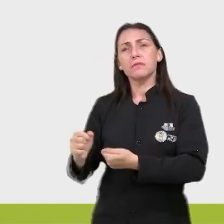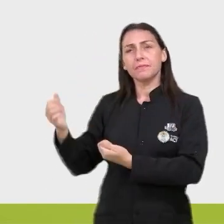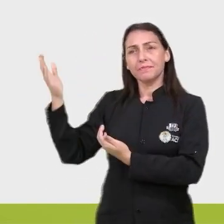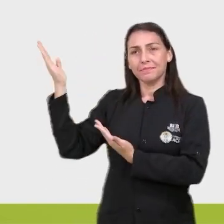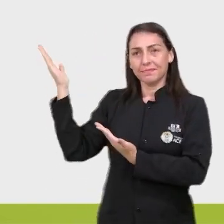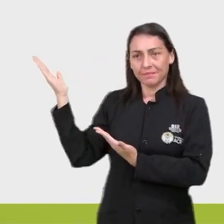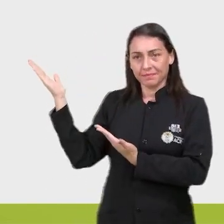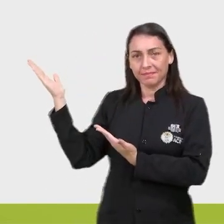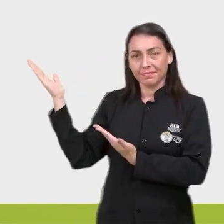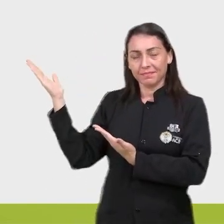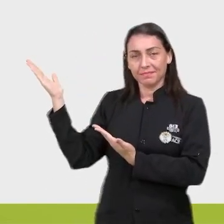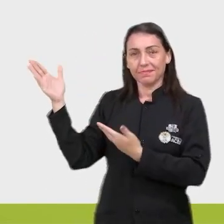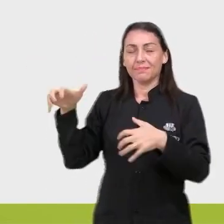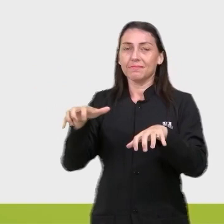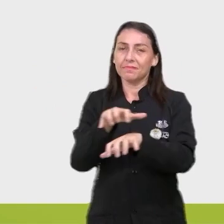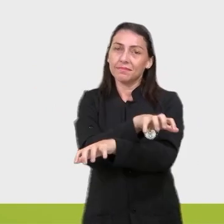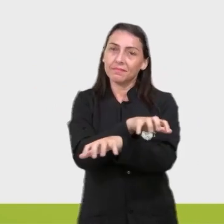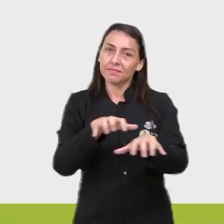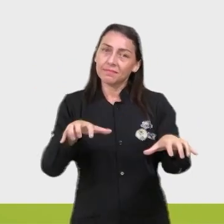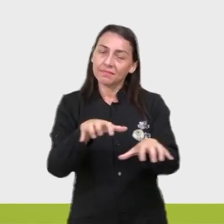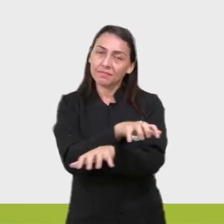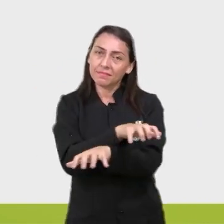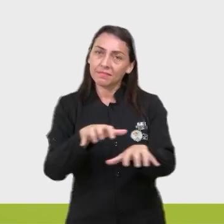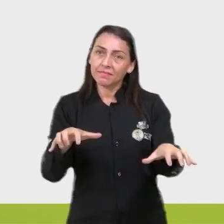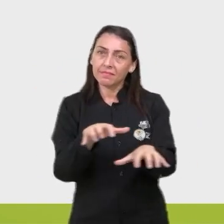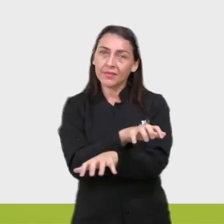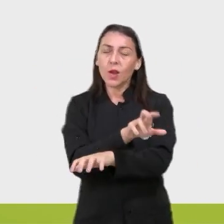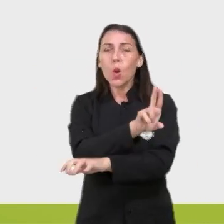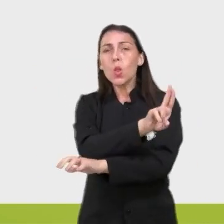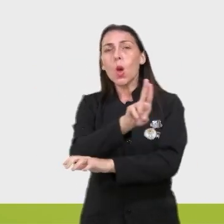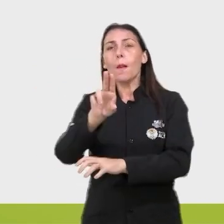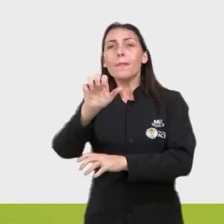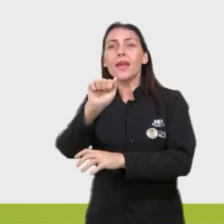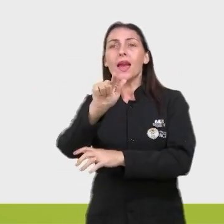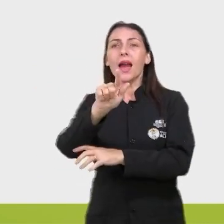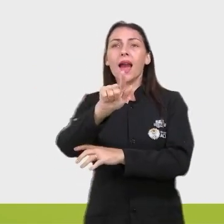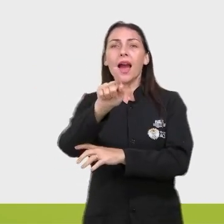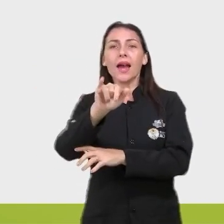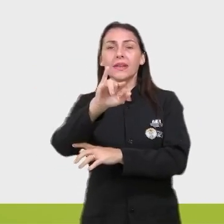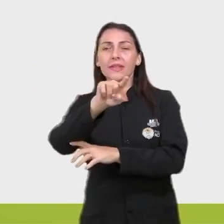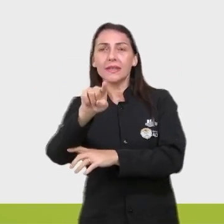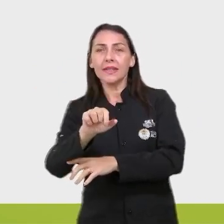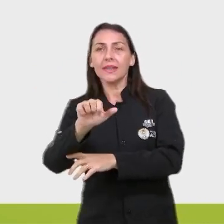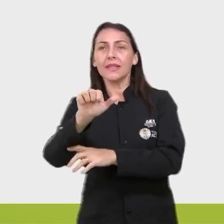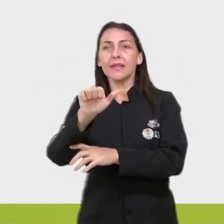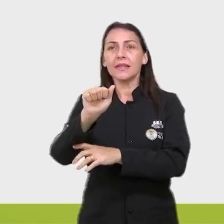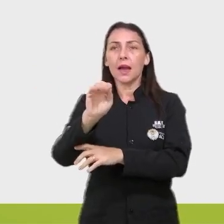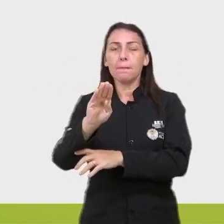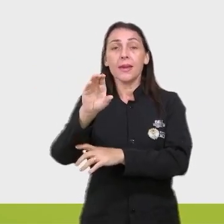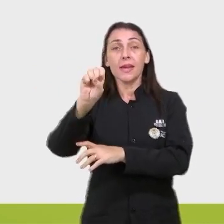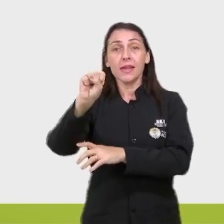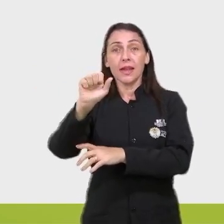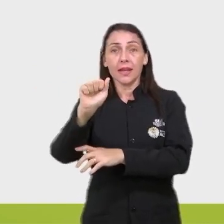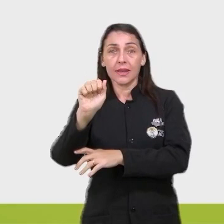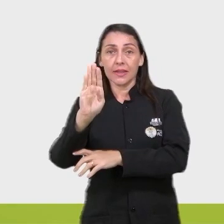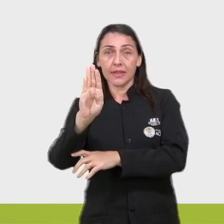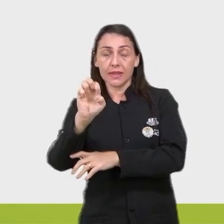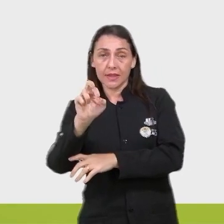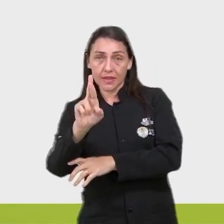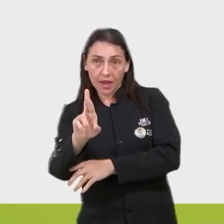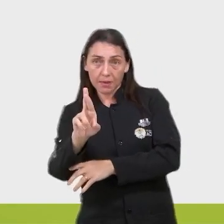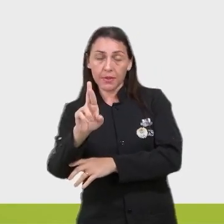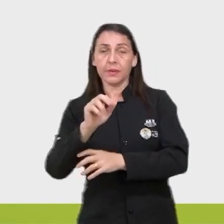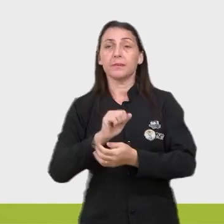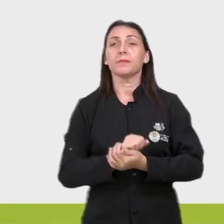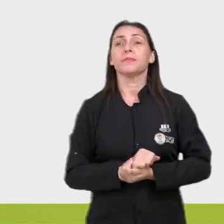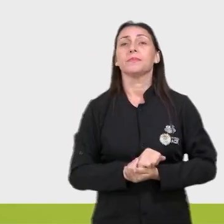classificação aí dos domínios morfoclimáticos do Brasil? Então, nós temos aqui o mestre, grande geógrafo humanista,